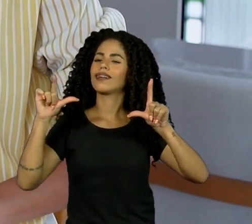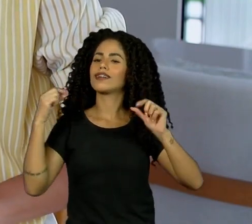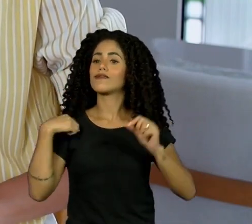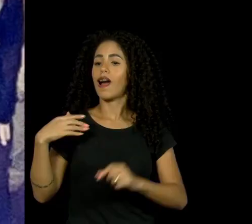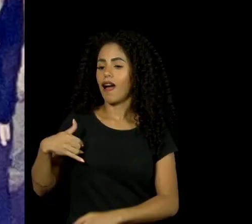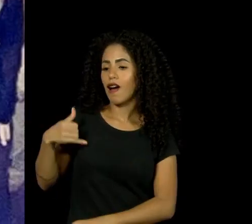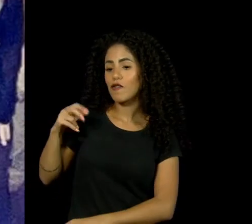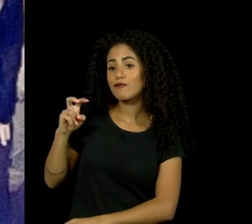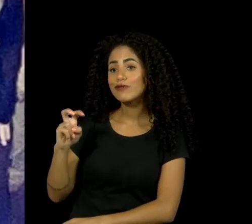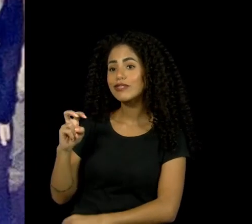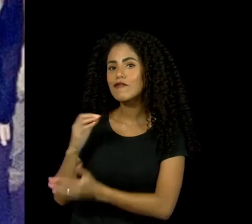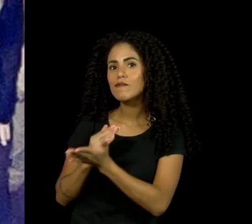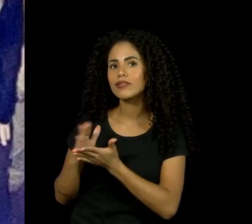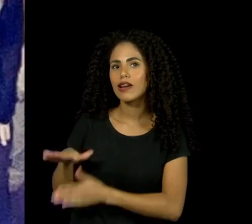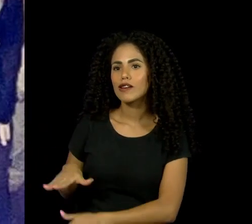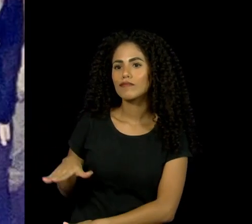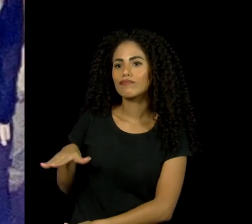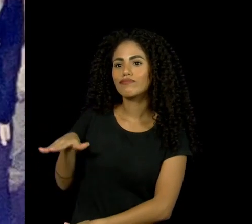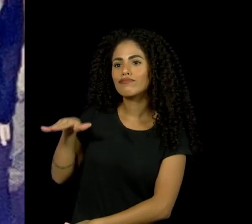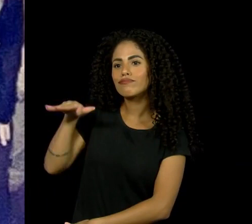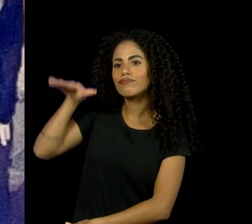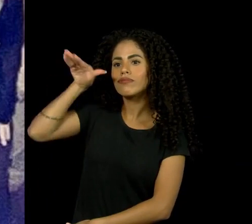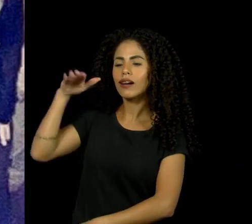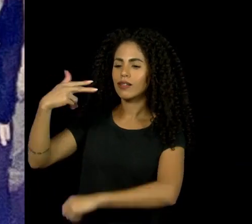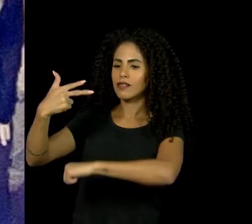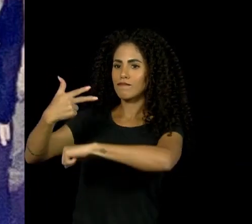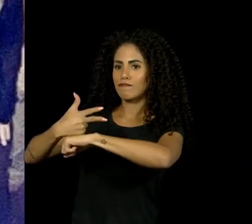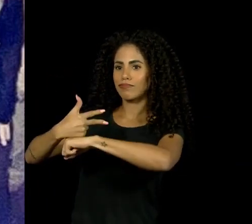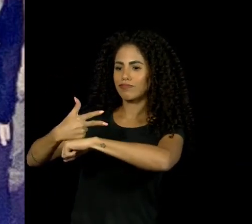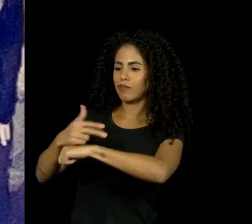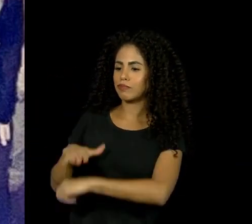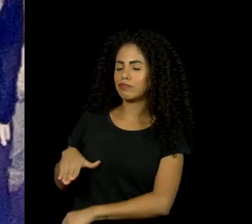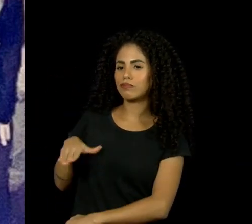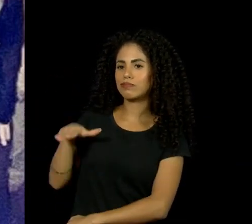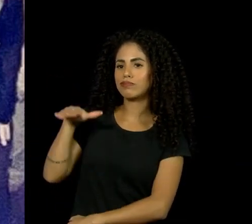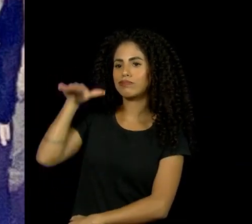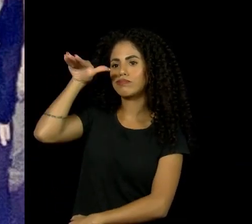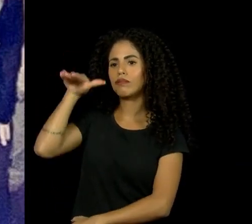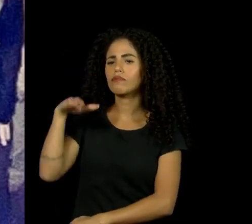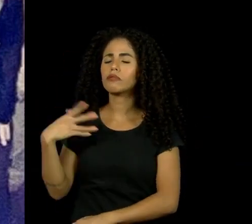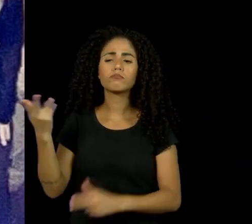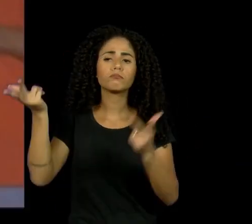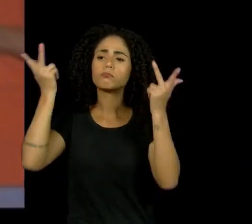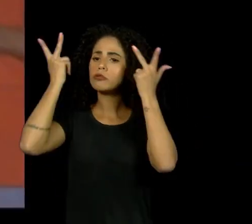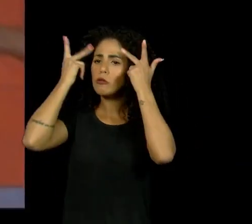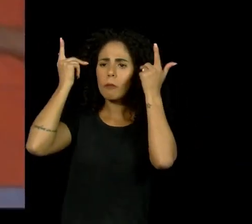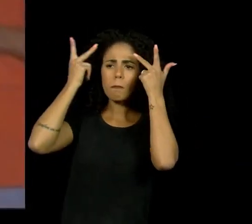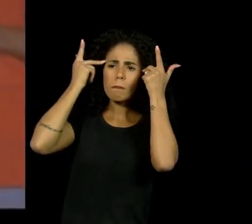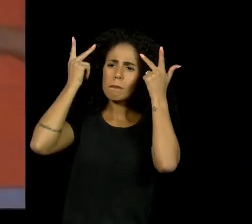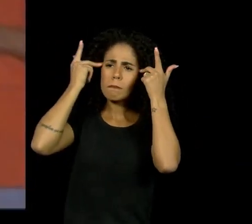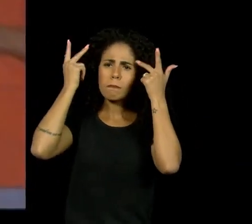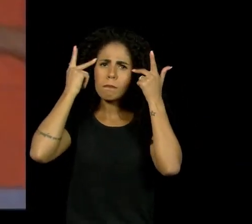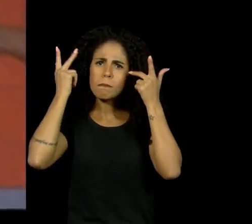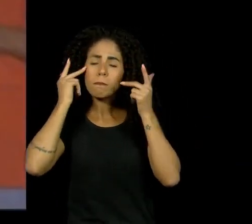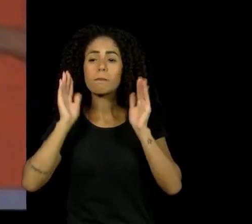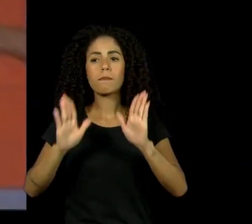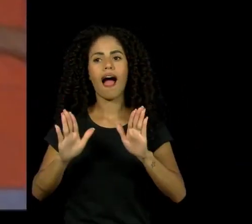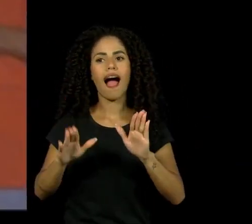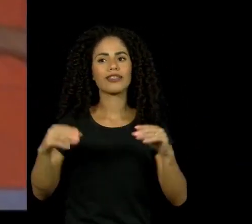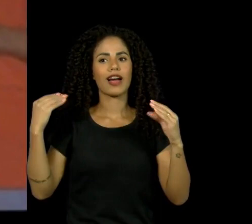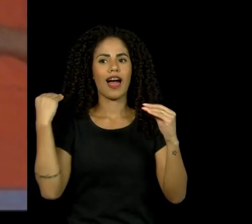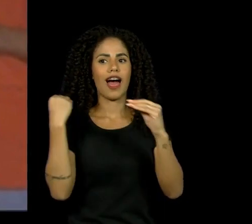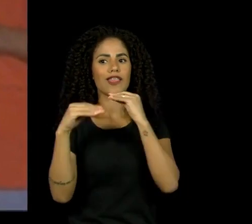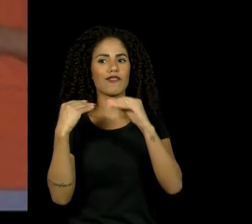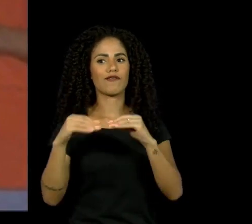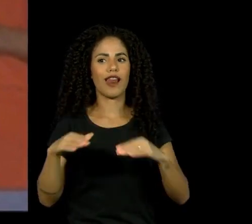5 anos. Crescer na frente das câmeras, pra mim até então foi um pouco comum, normal. Mas Chiquititas